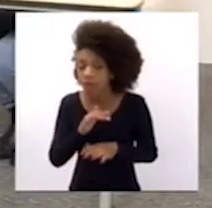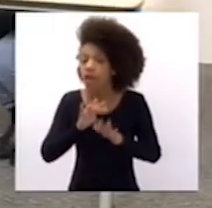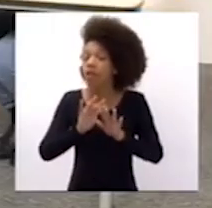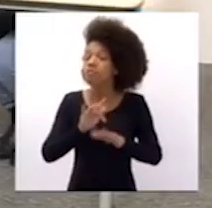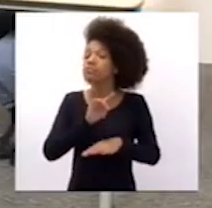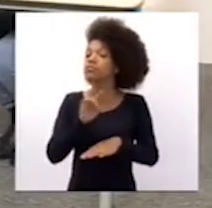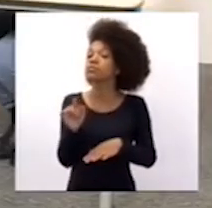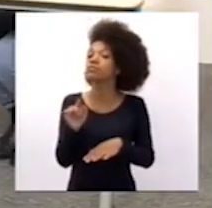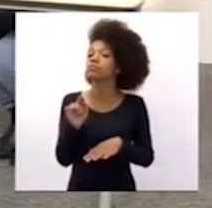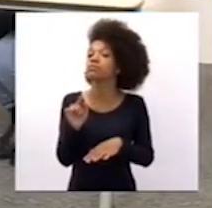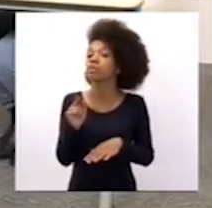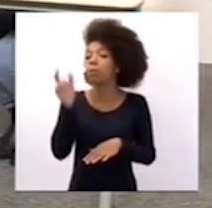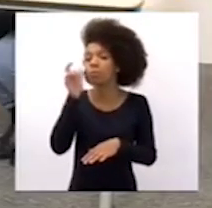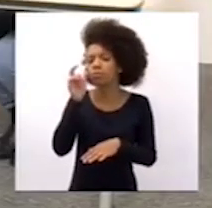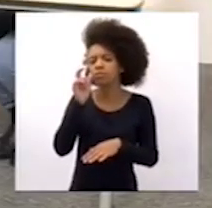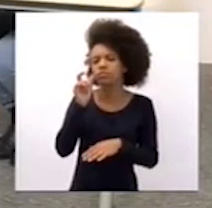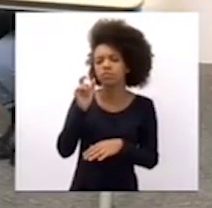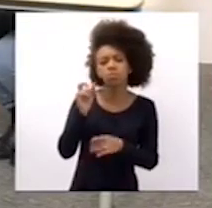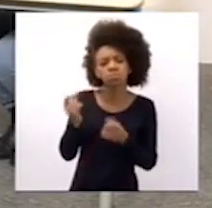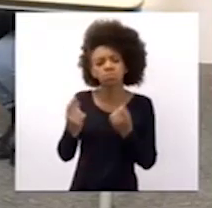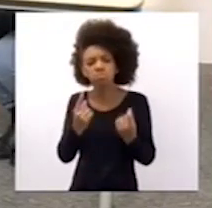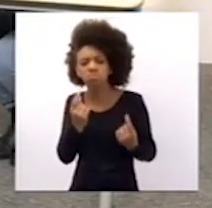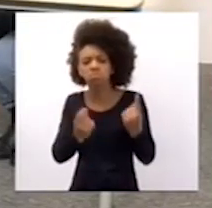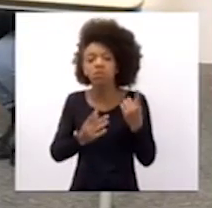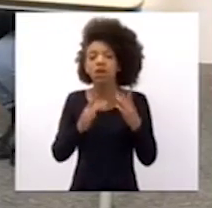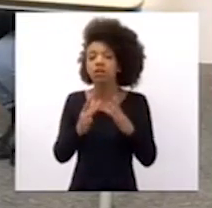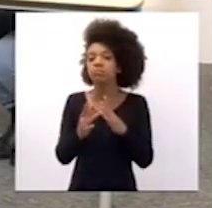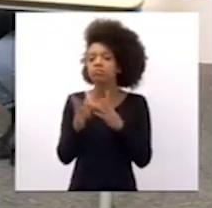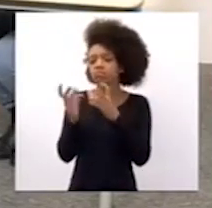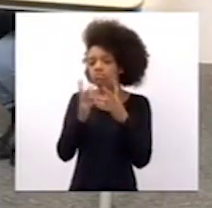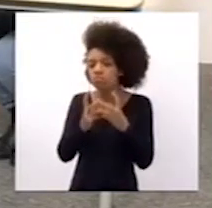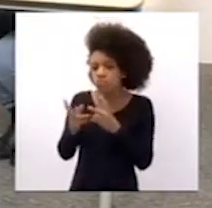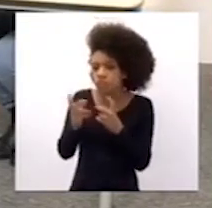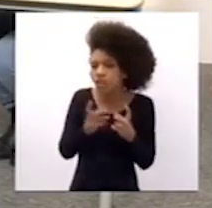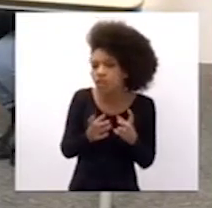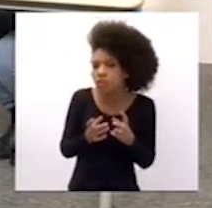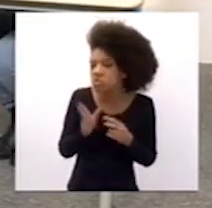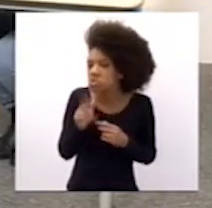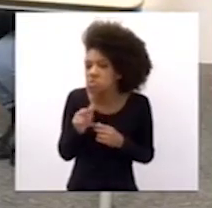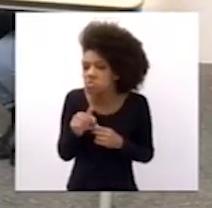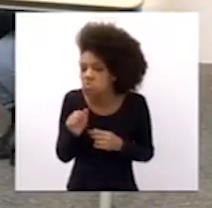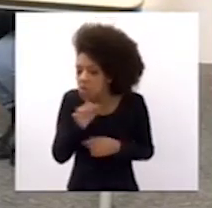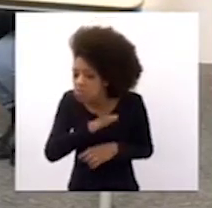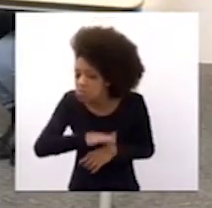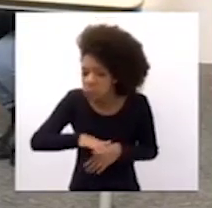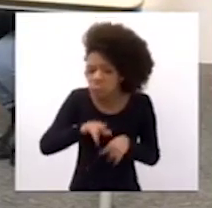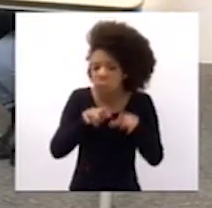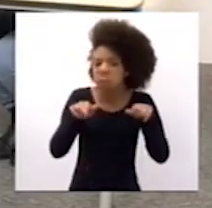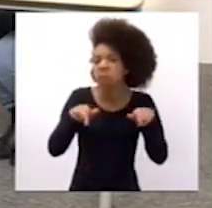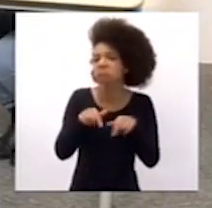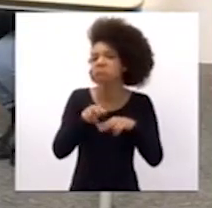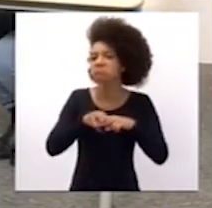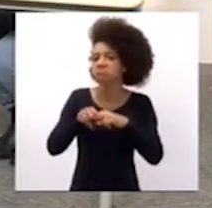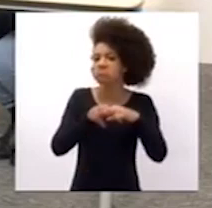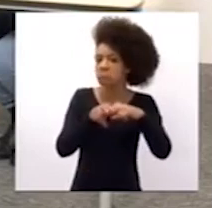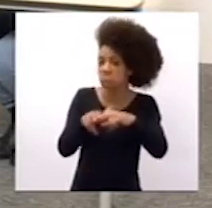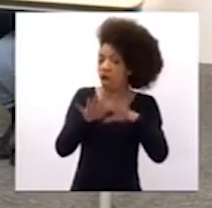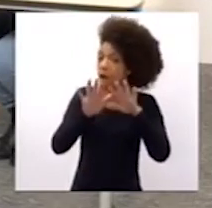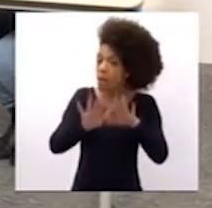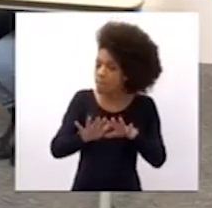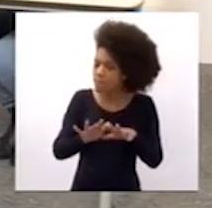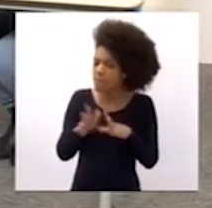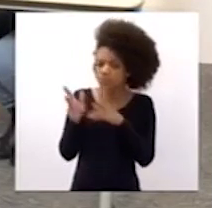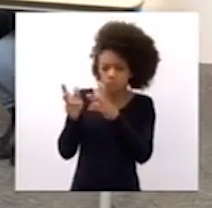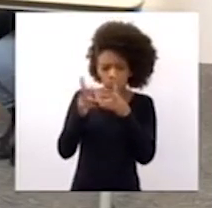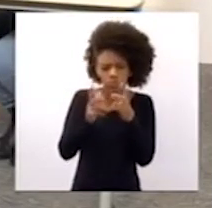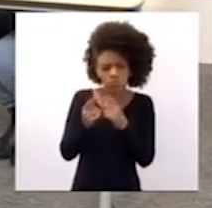vão observando a configuração, a partir de um olhar assim que vocês nunca viram uma sala de aula, e aí vocês vão olhar qual é